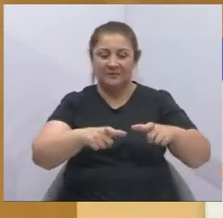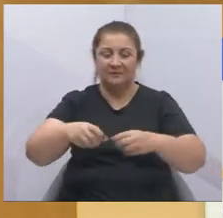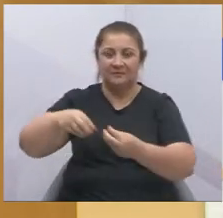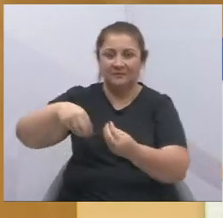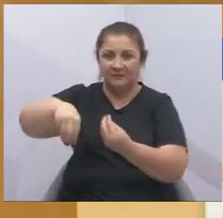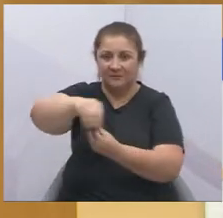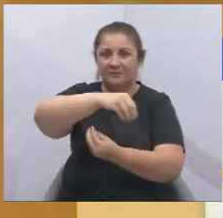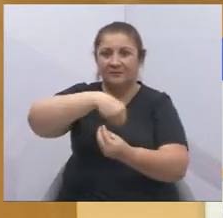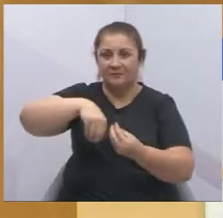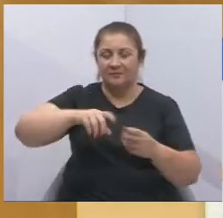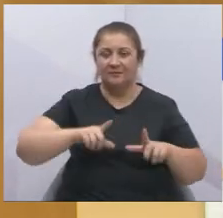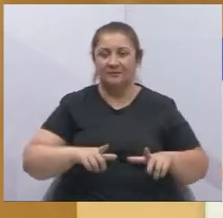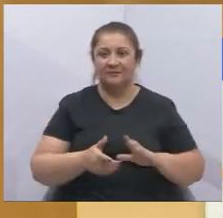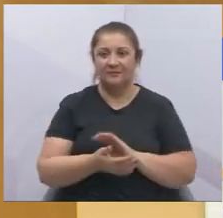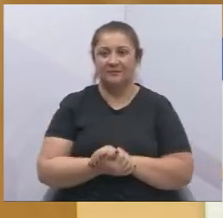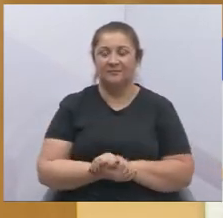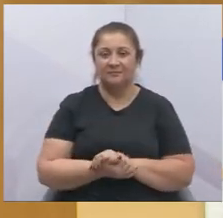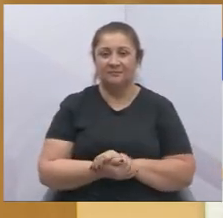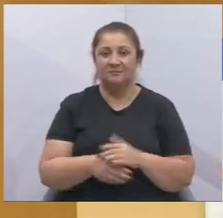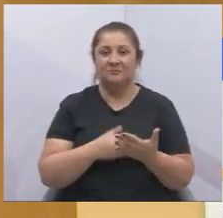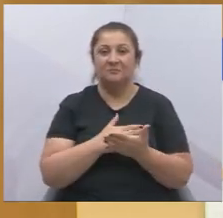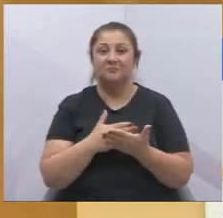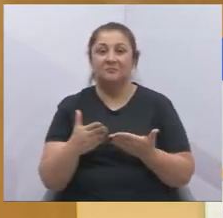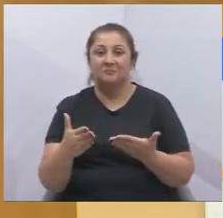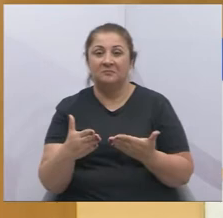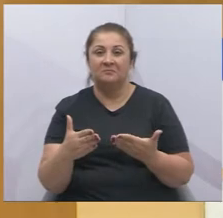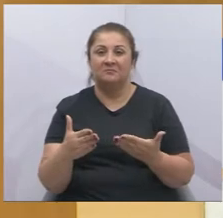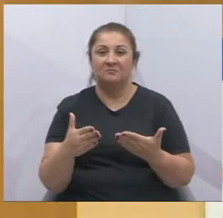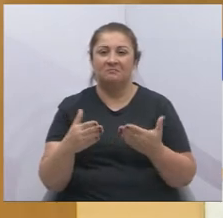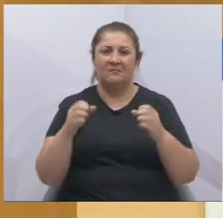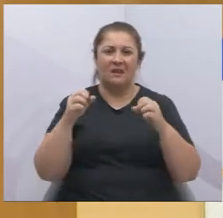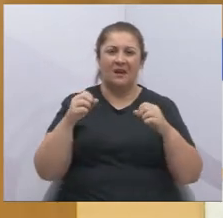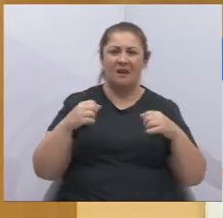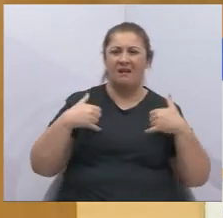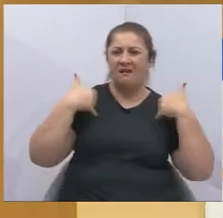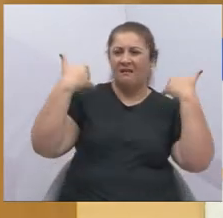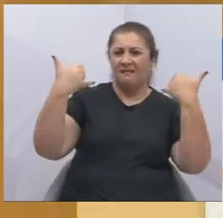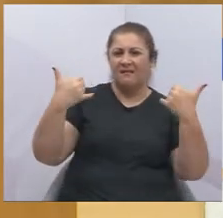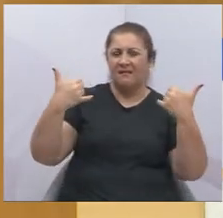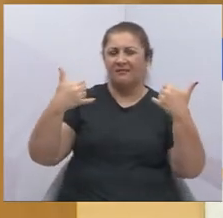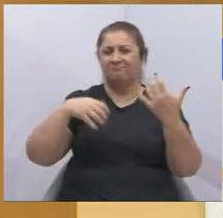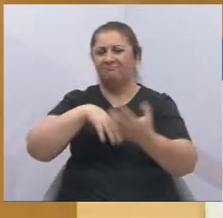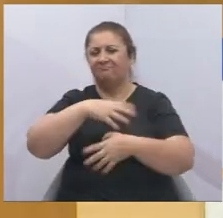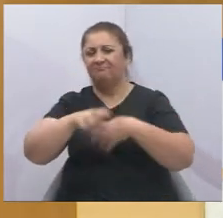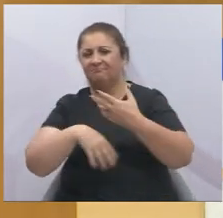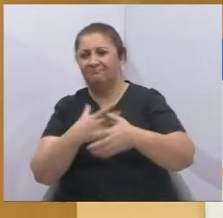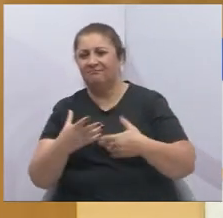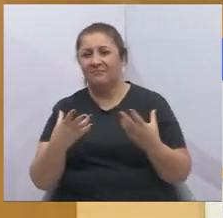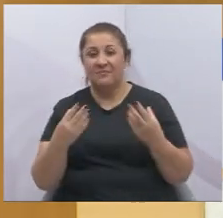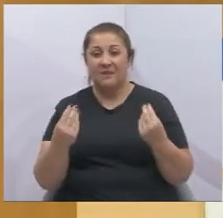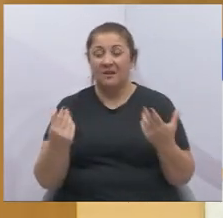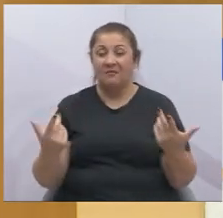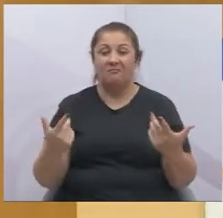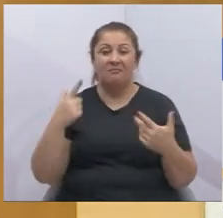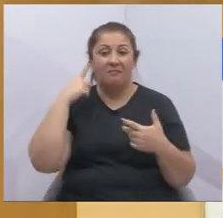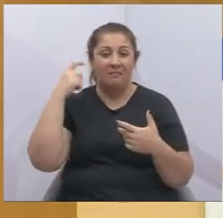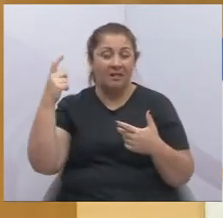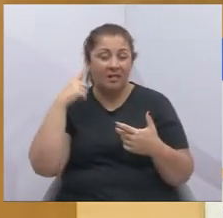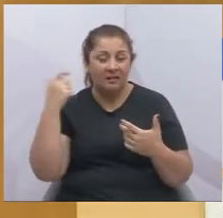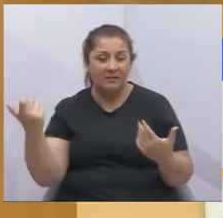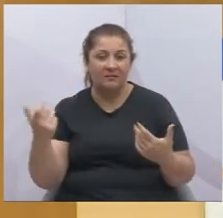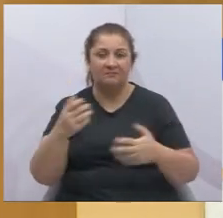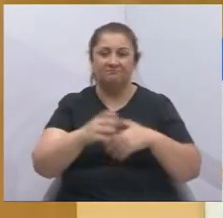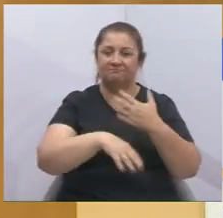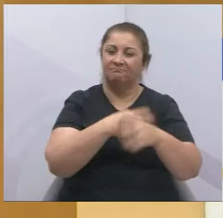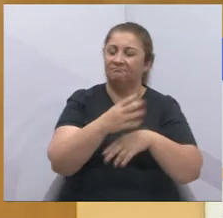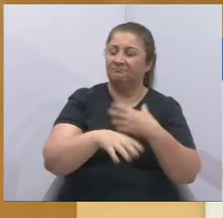arredores desses locais, dando origem a eventos que ocasionam perturbação de sossego público,